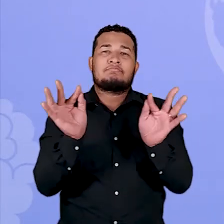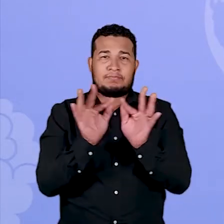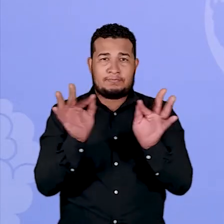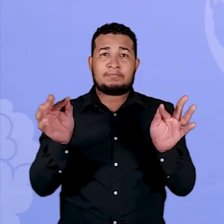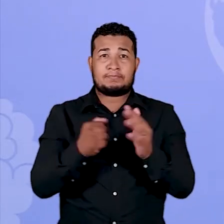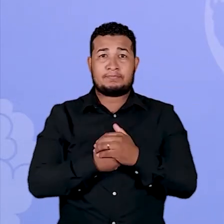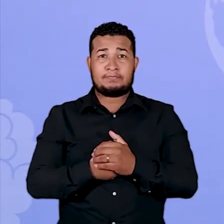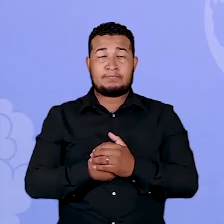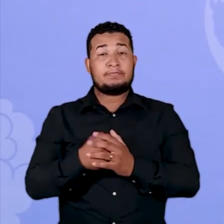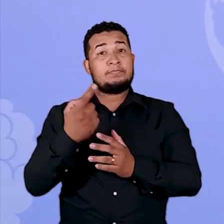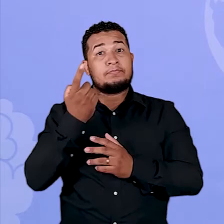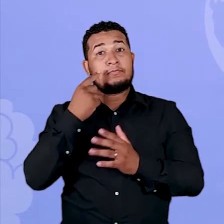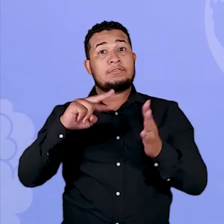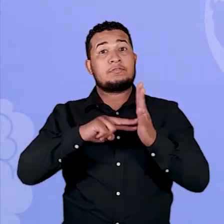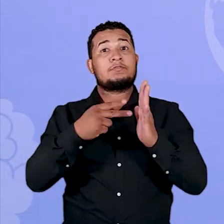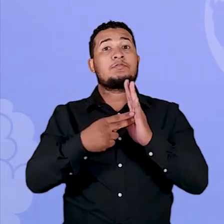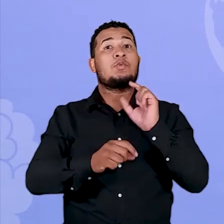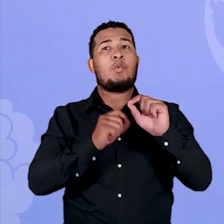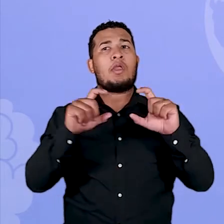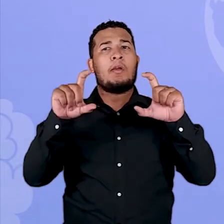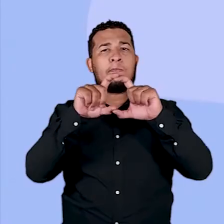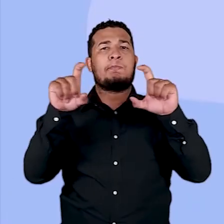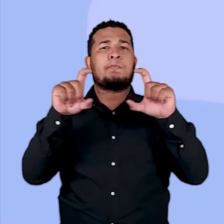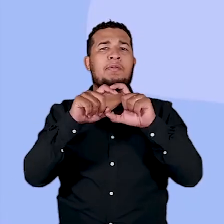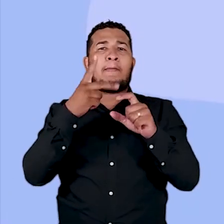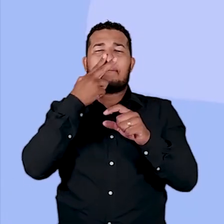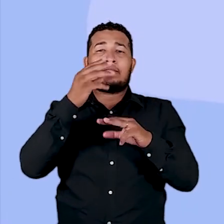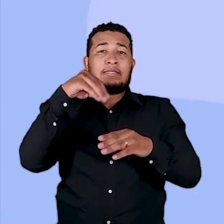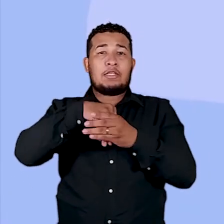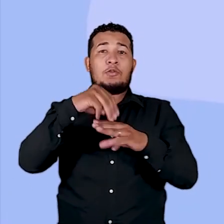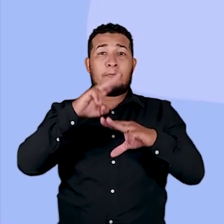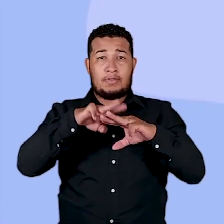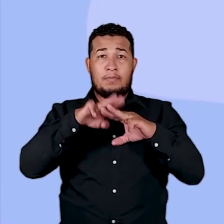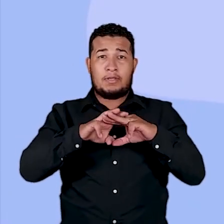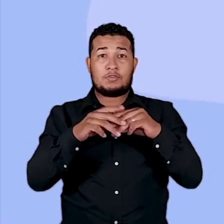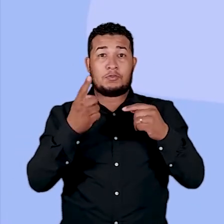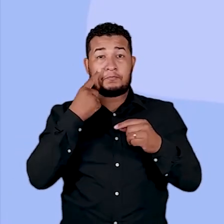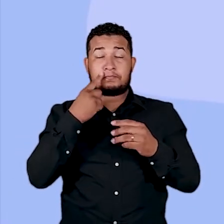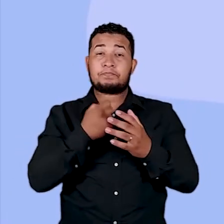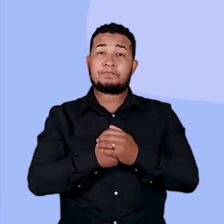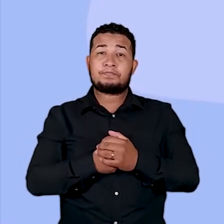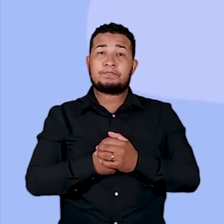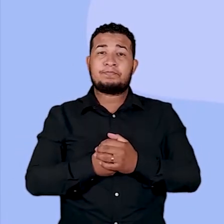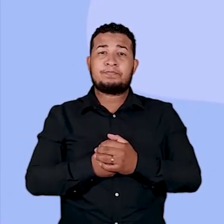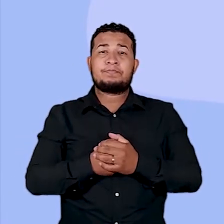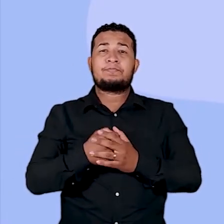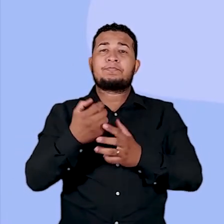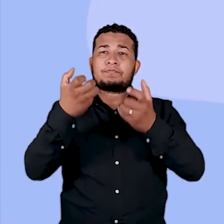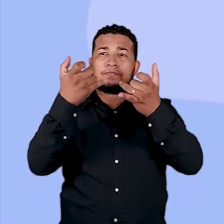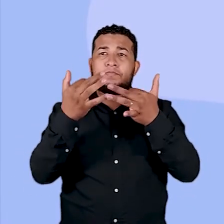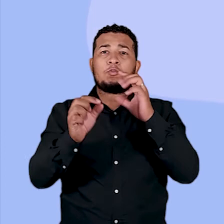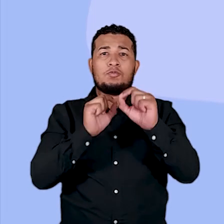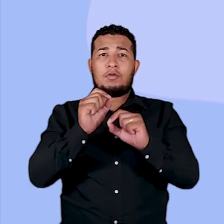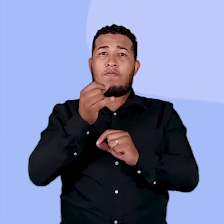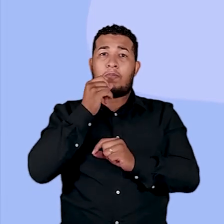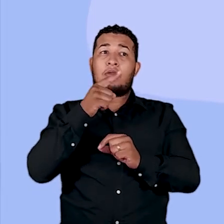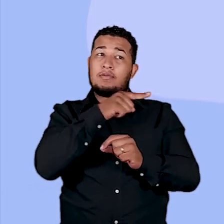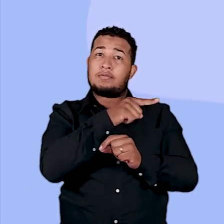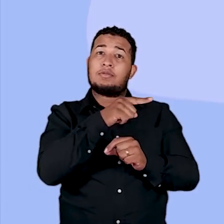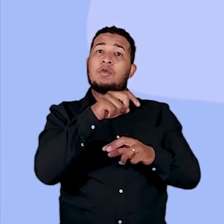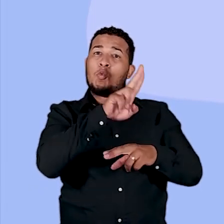maneira mais simplificada. Então vamos traduzir esse parágrafo aí de uma forma matemática. O que ele diz? Que ele fala